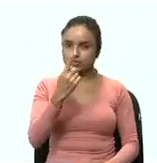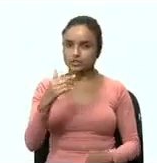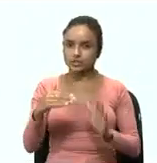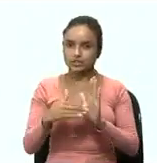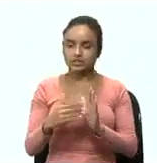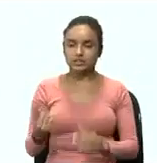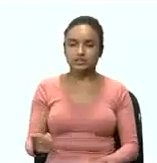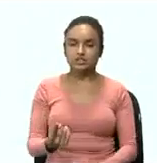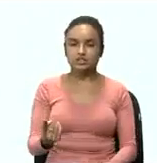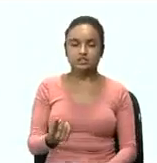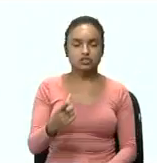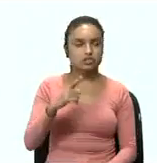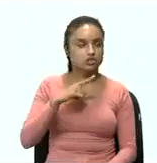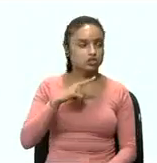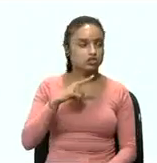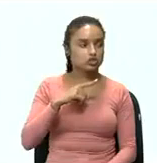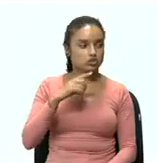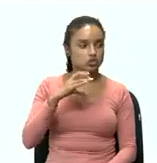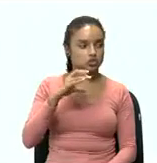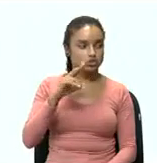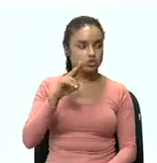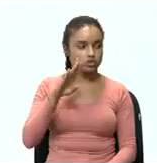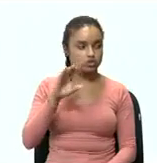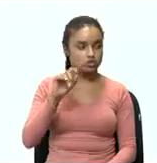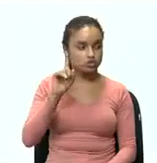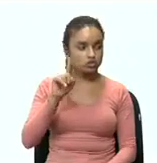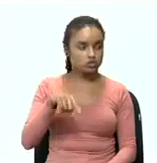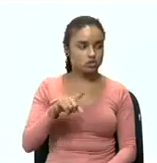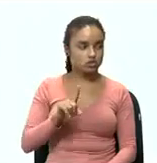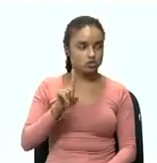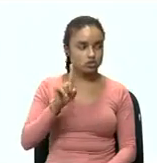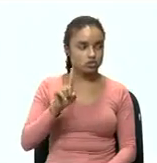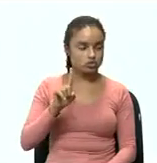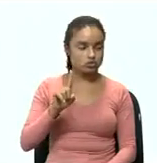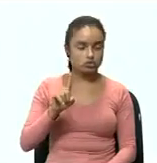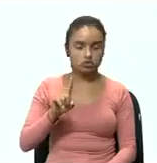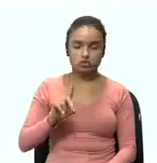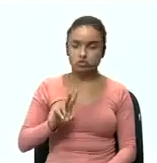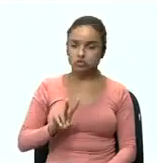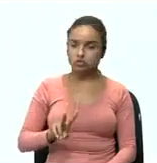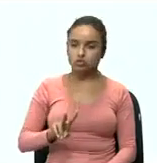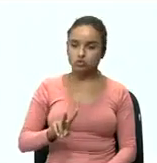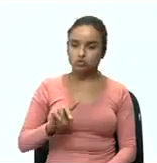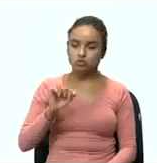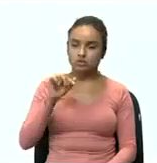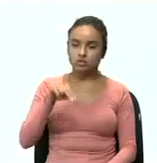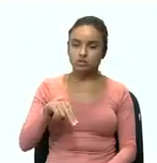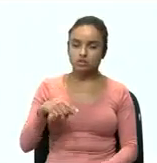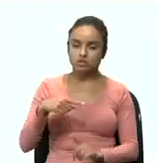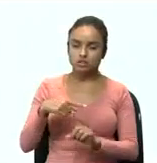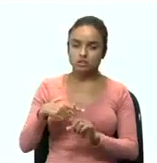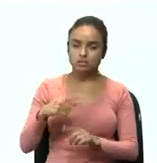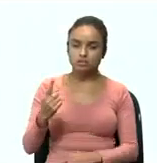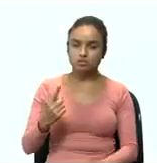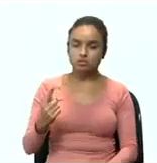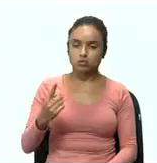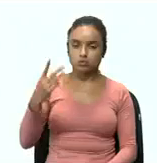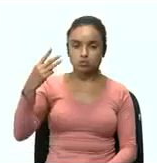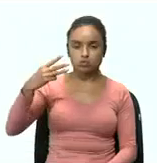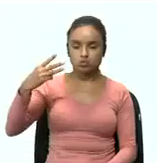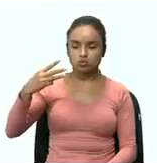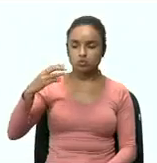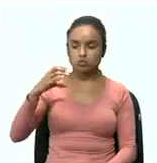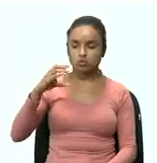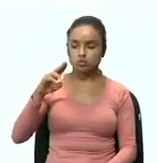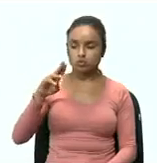desculpa que aqui tem um cubo, tá? Eu não passei 1 sobre 2n mais 1 elevado ao cubo. Isso